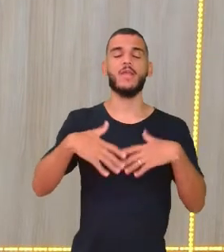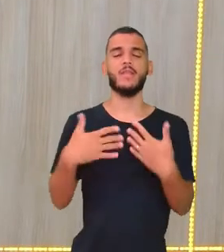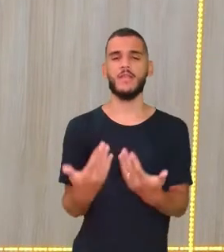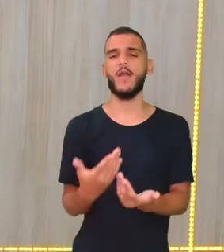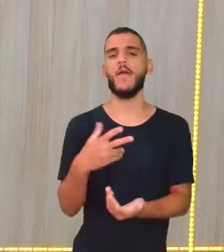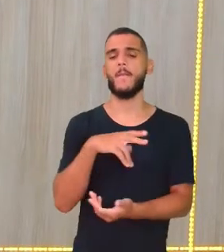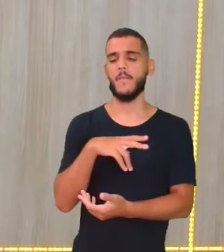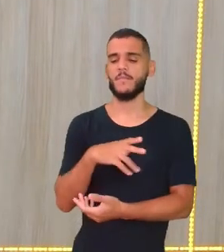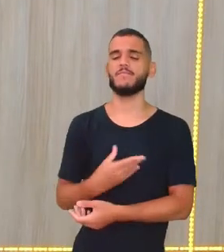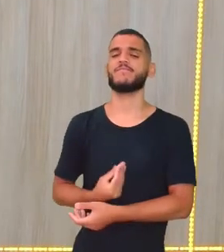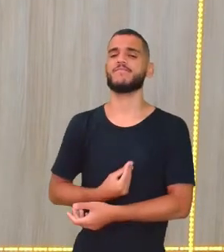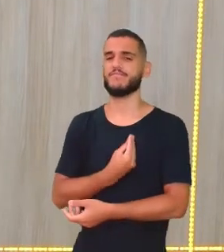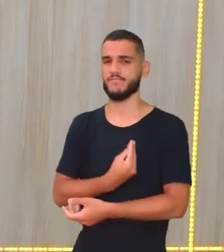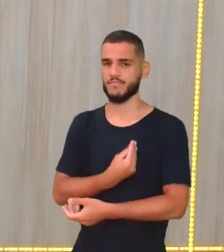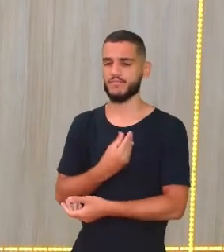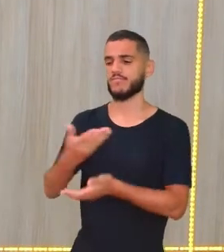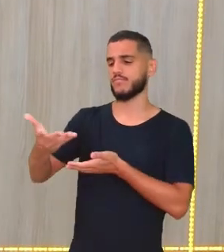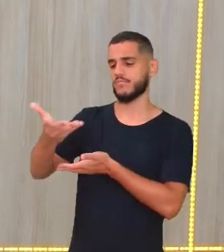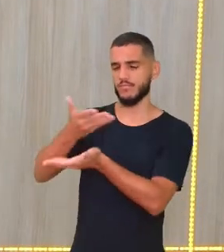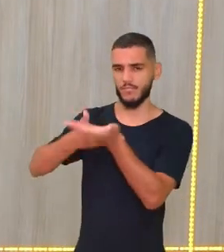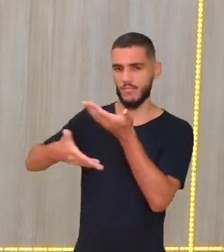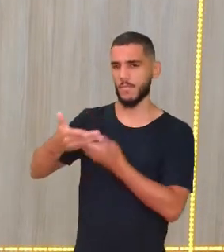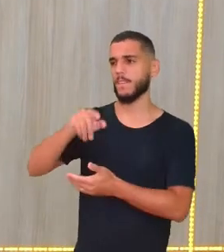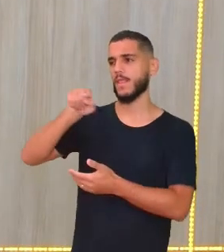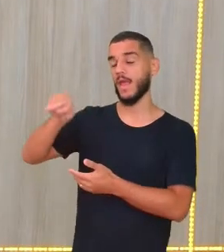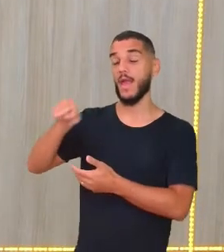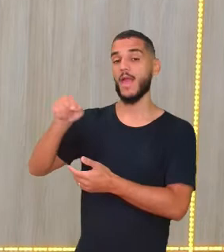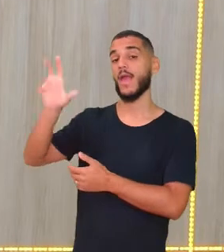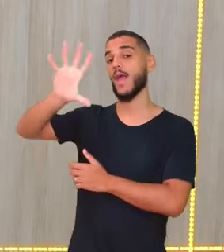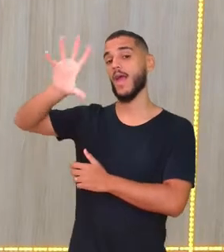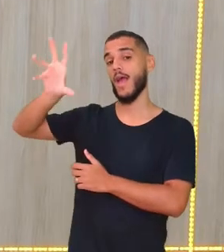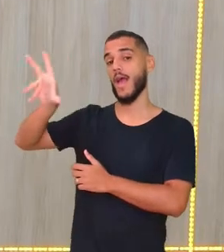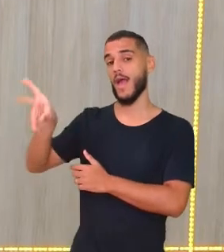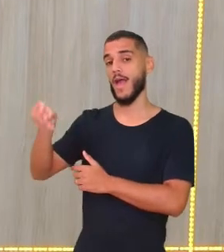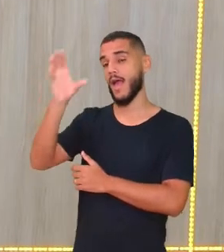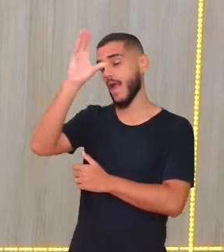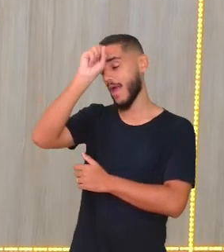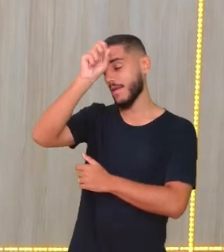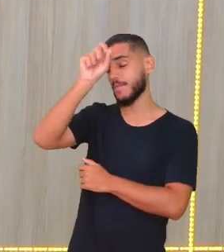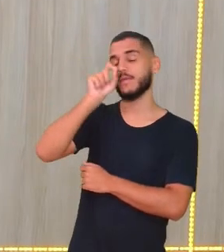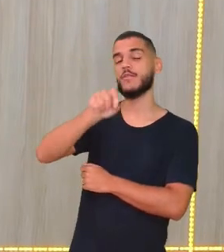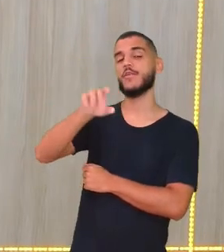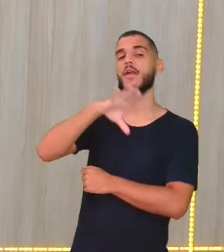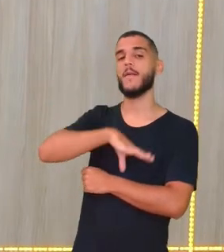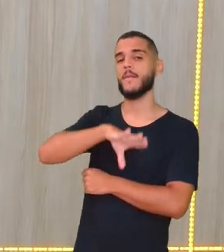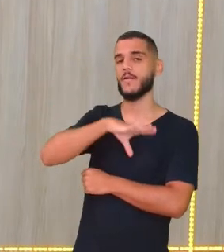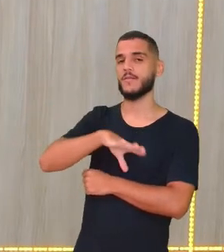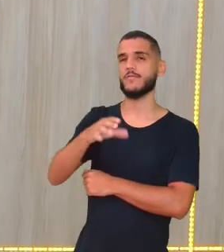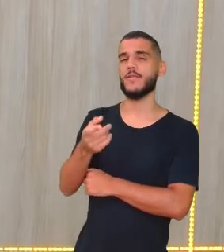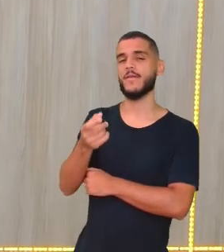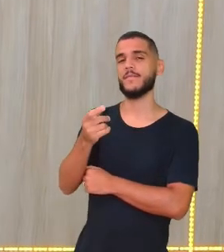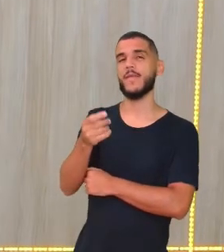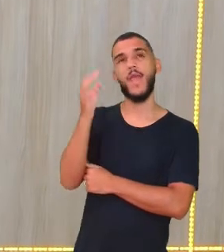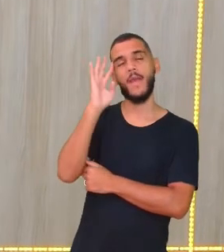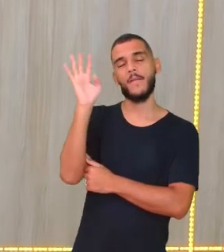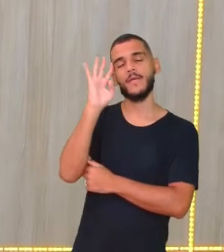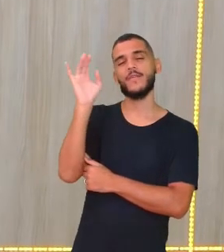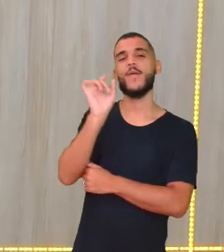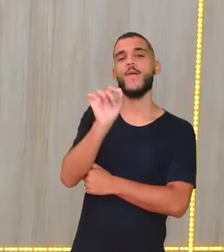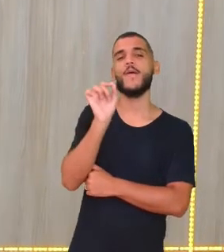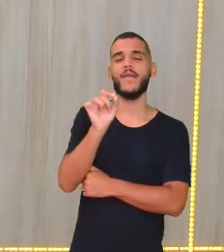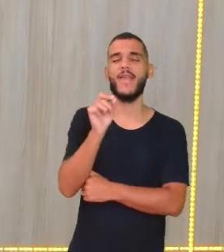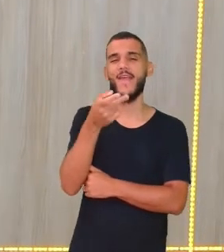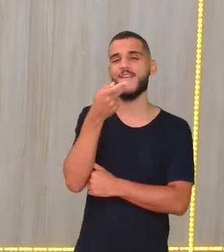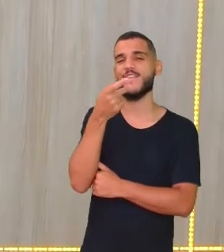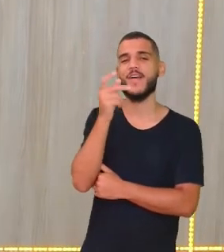esses africanos aprendem a língua portuguesa. Imagine esse português, não é, falado,